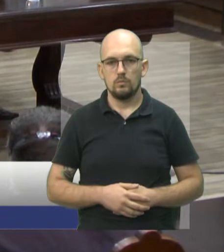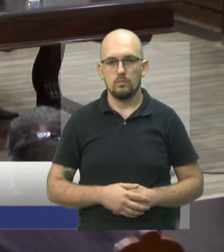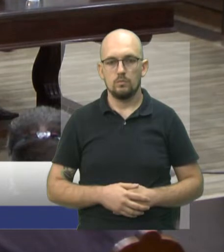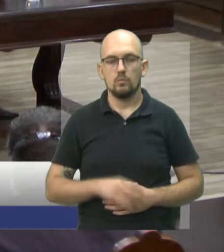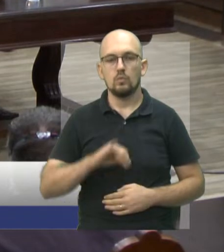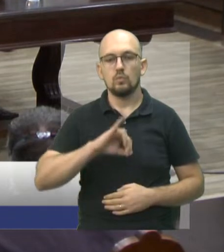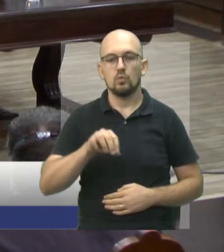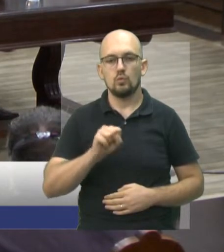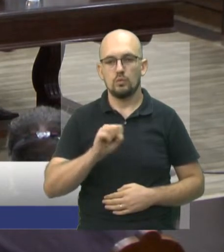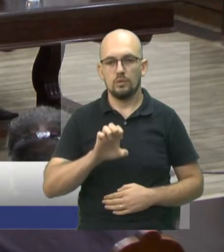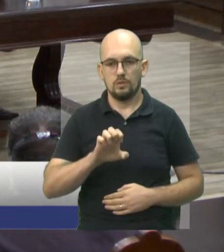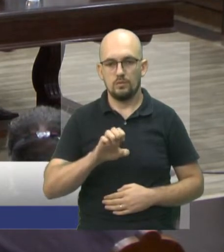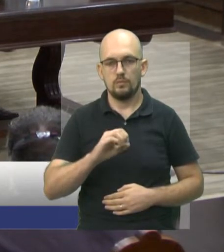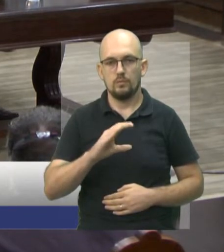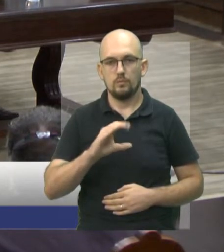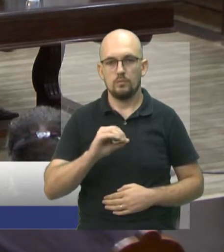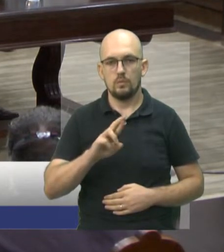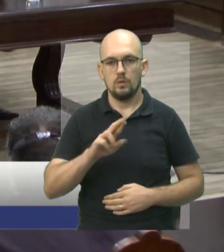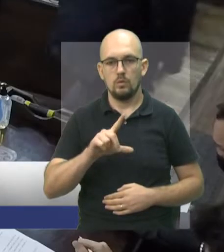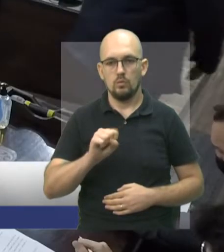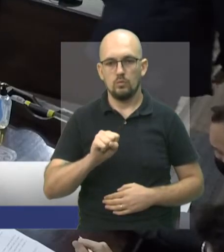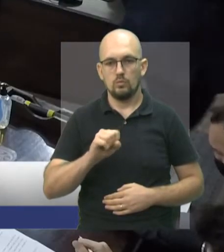José Carlos Borgo.